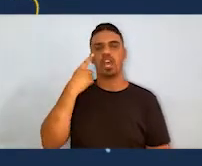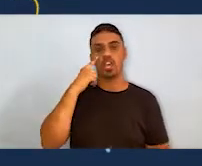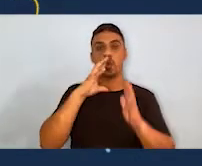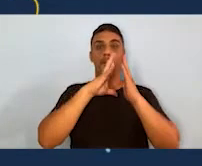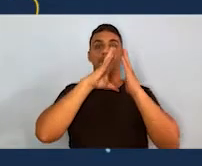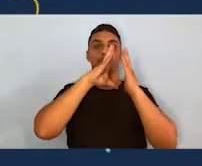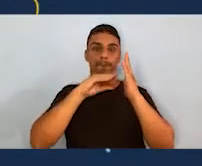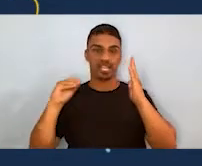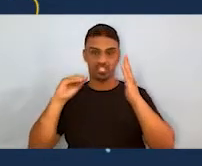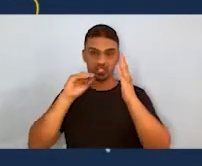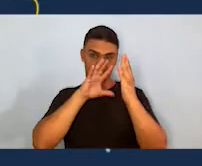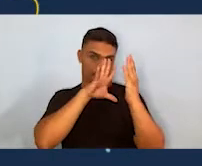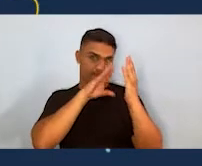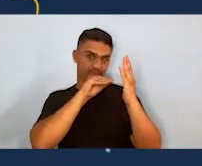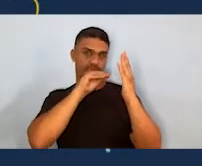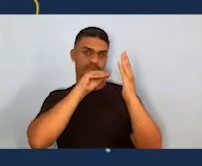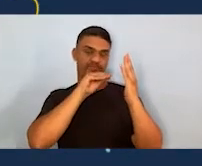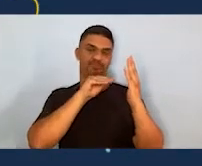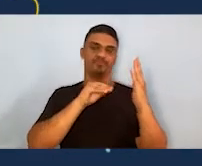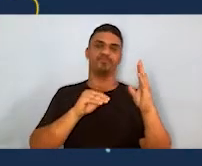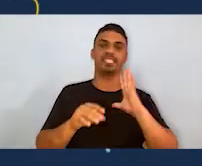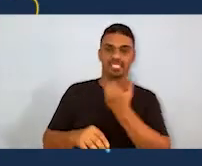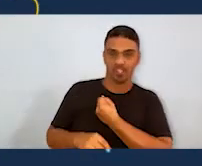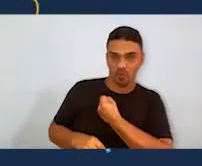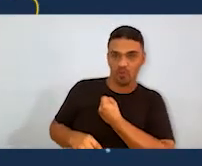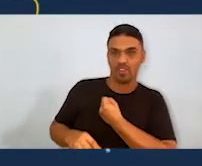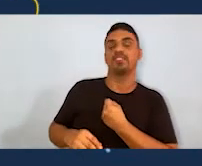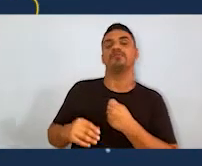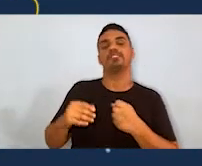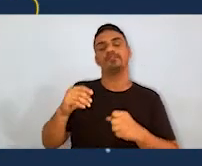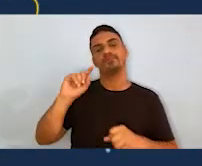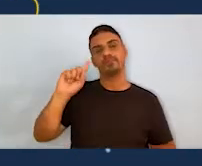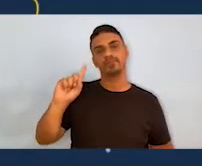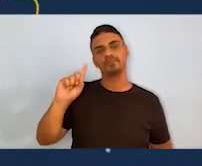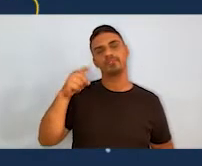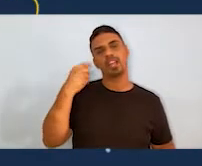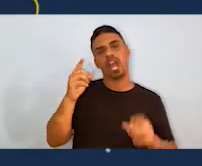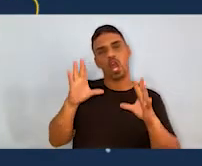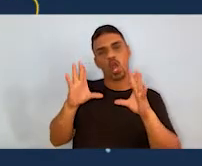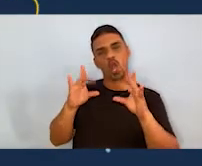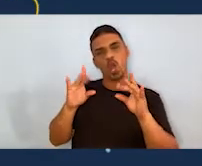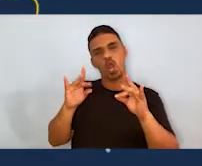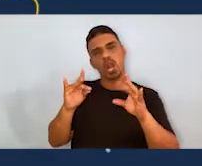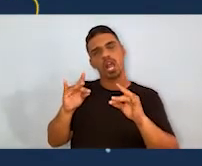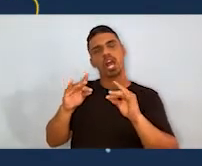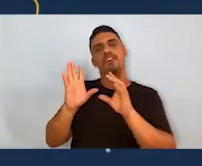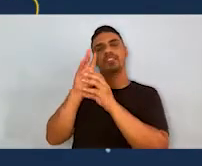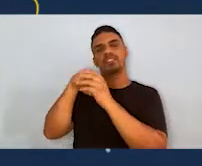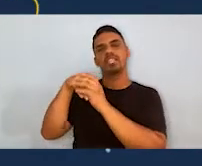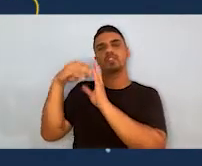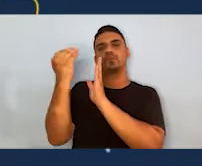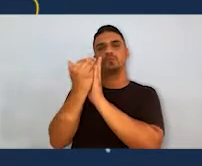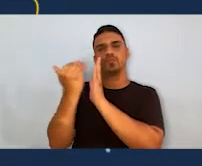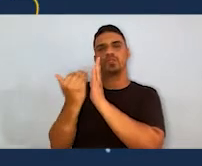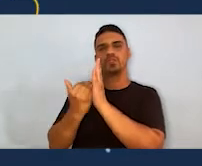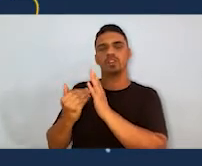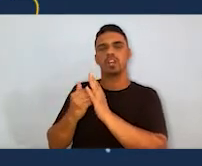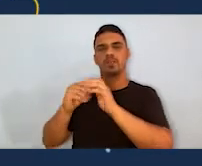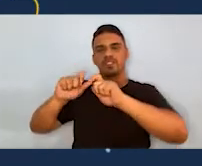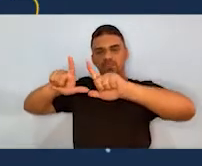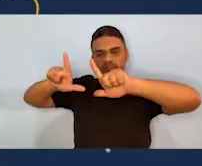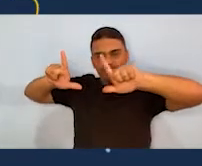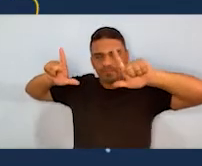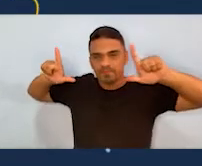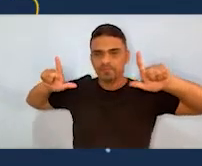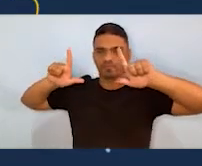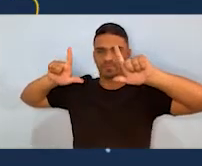tirava um print da tela, Final Fantasy VI também, tirava uns prints da tela, colava no programa que eu estava usando e dava